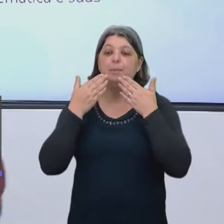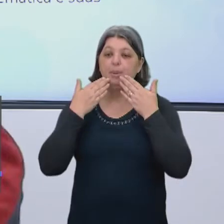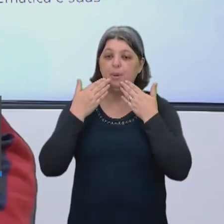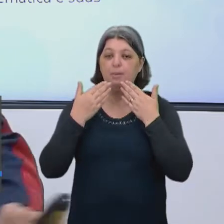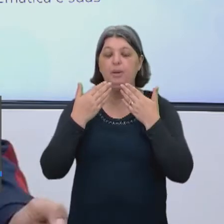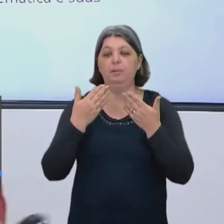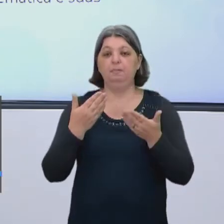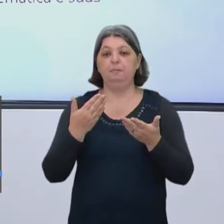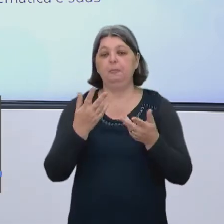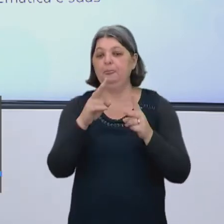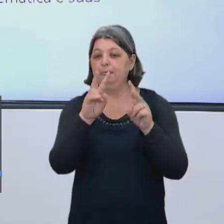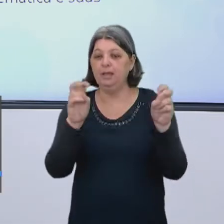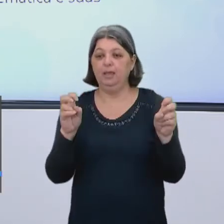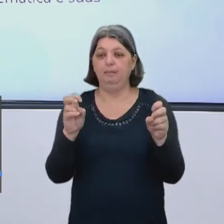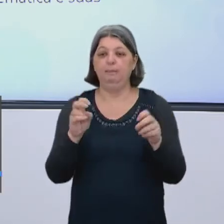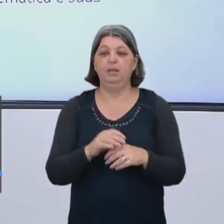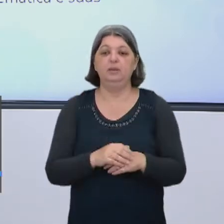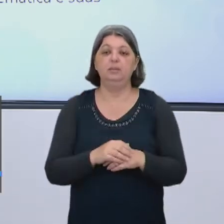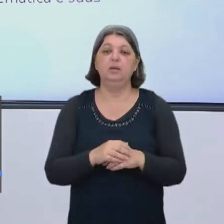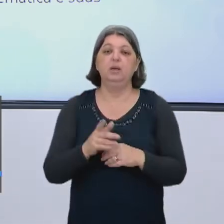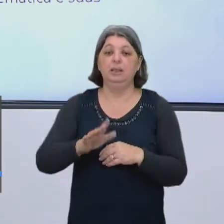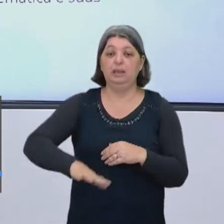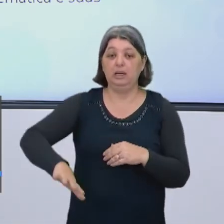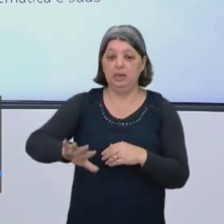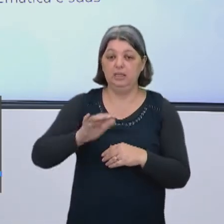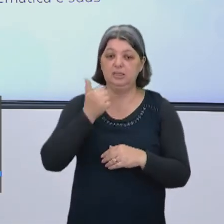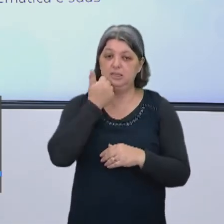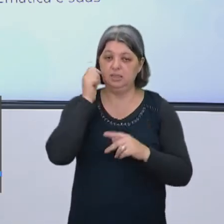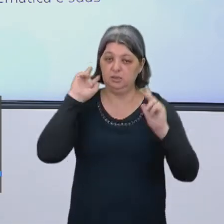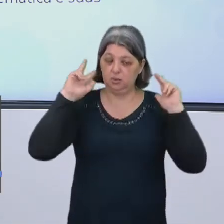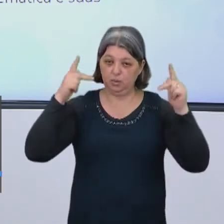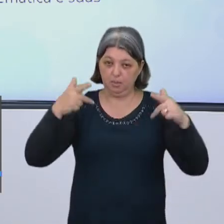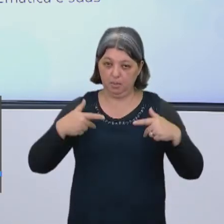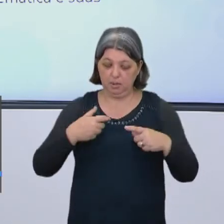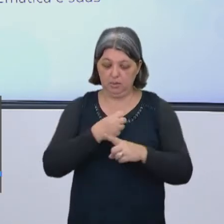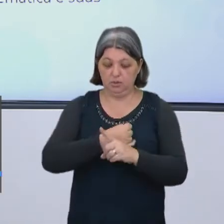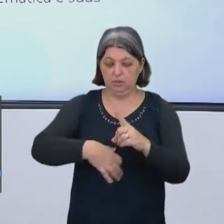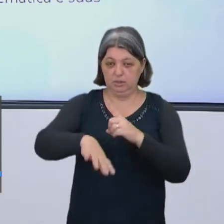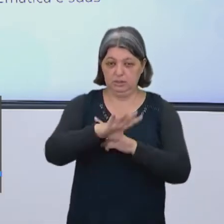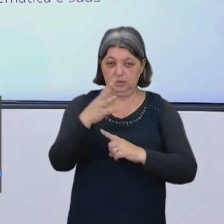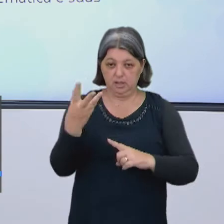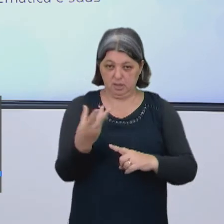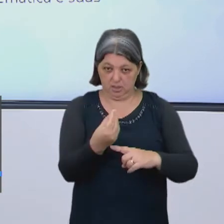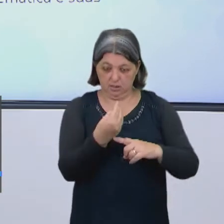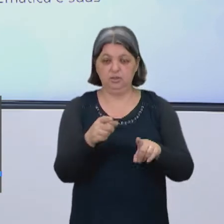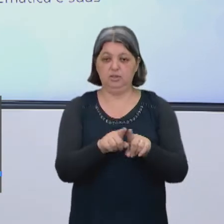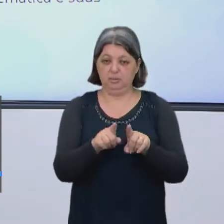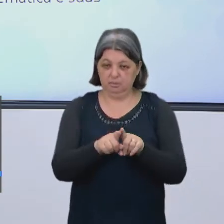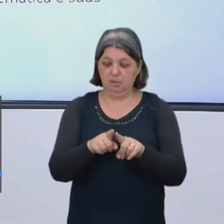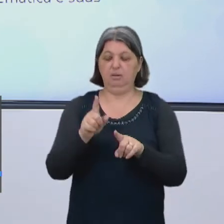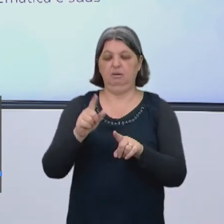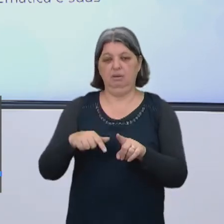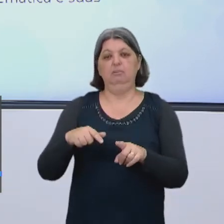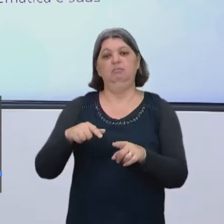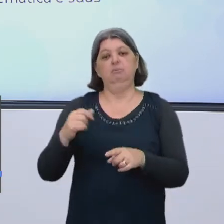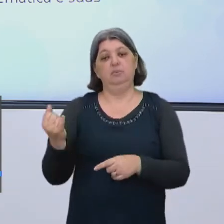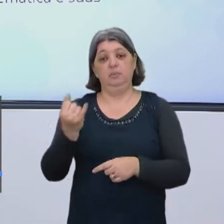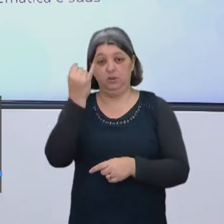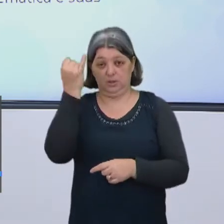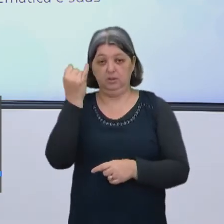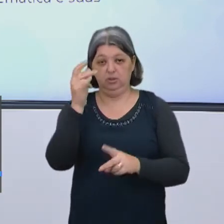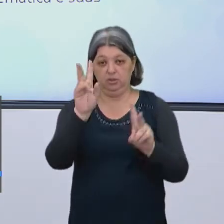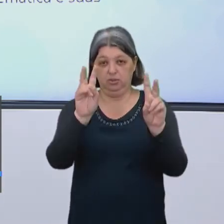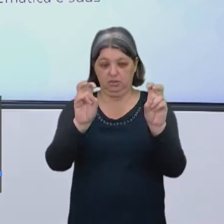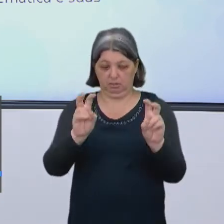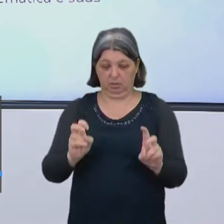sobre questões ligadas aí à área de ciências humanas e sociais e arte também. Então é bastante amplo, é bastante significativo, pelo menos